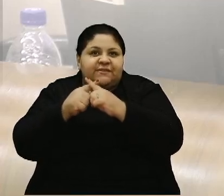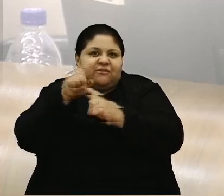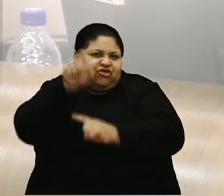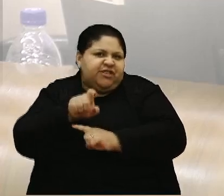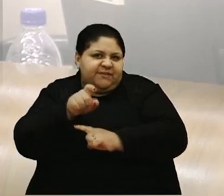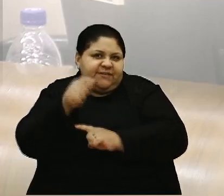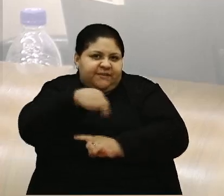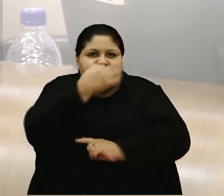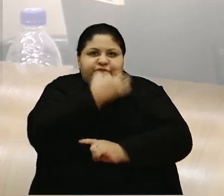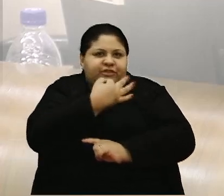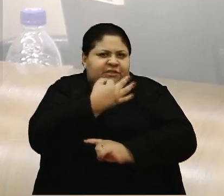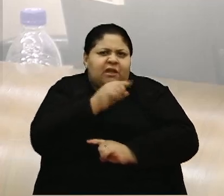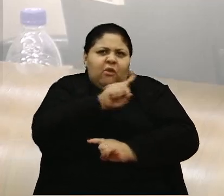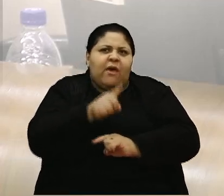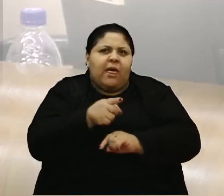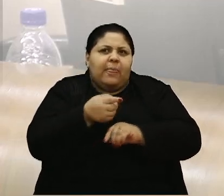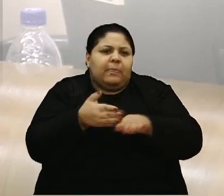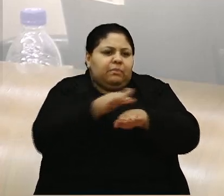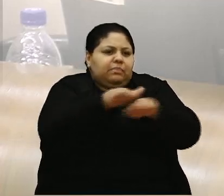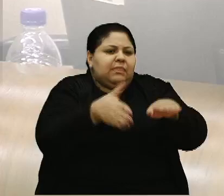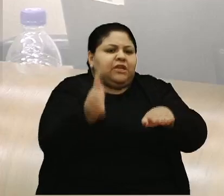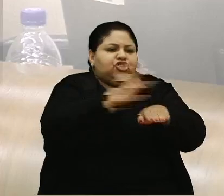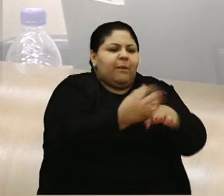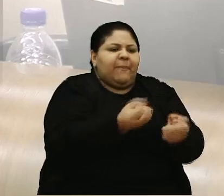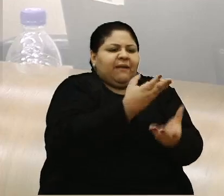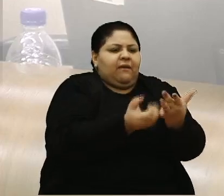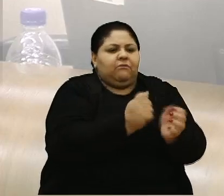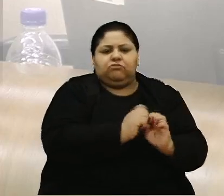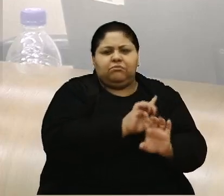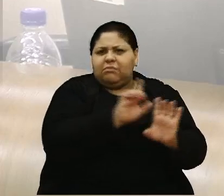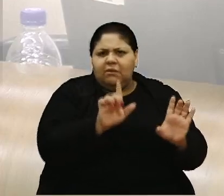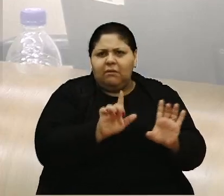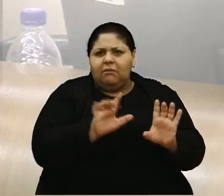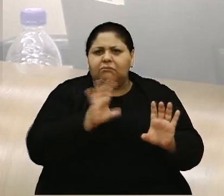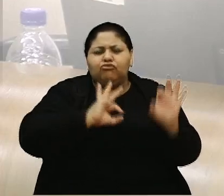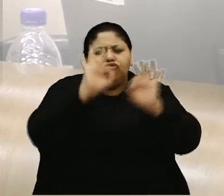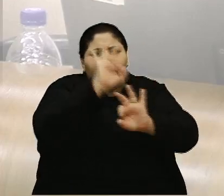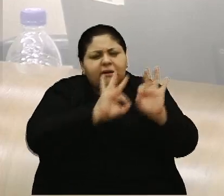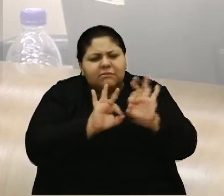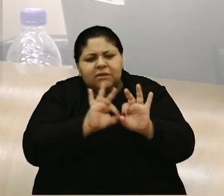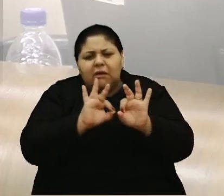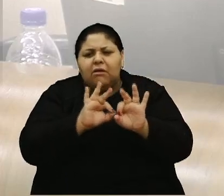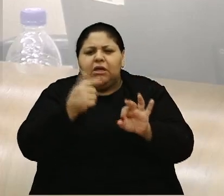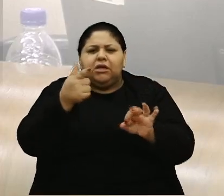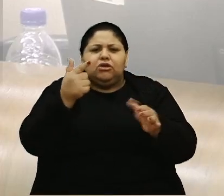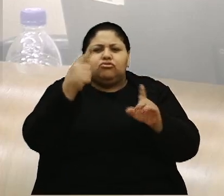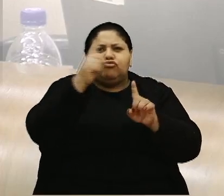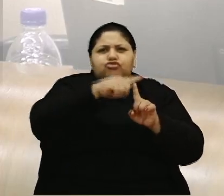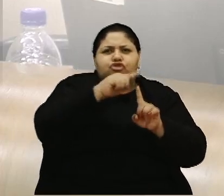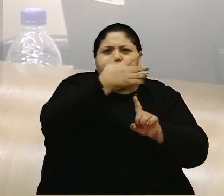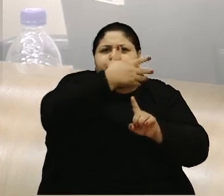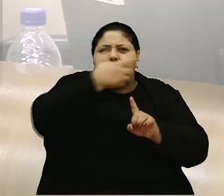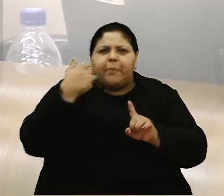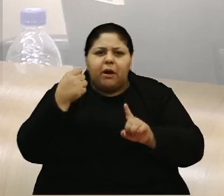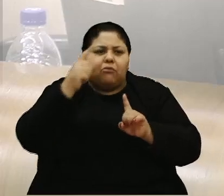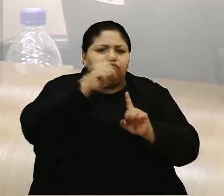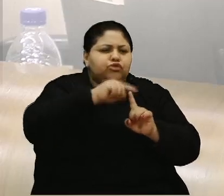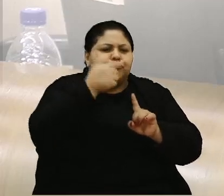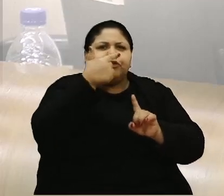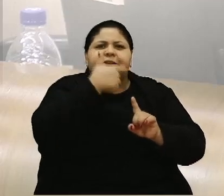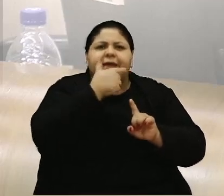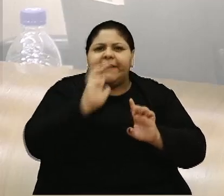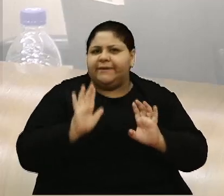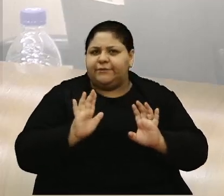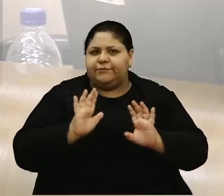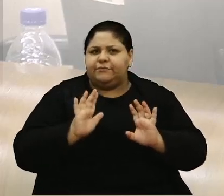na chapa e servir. Tem a quantidade certa, a especificidade certa, que tipo de pão é, que tipo de queijo. Então, né, é